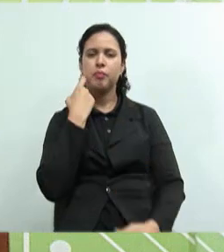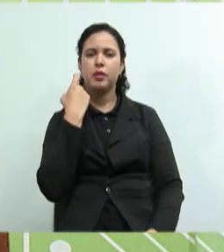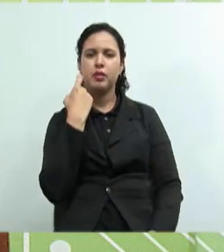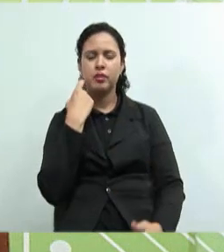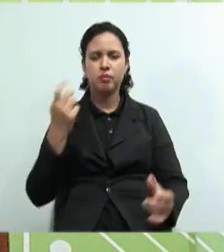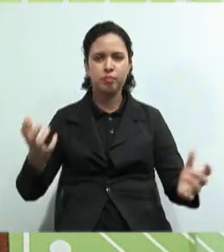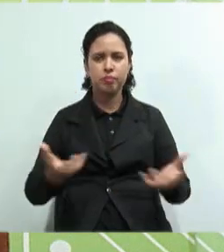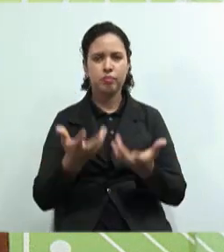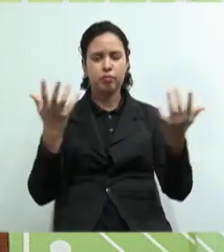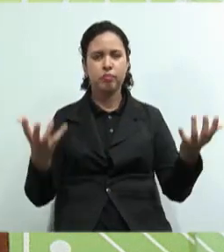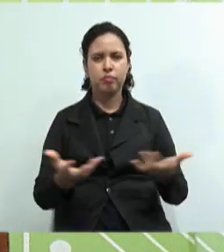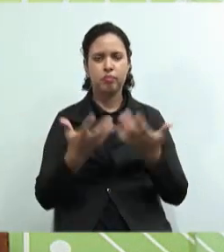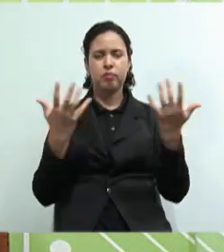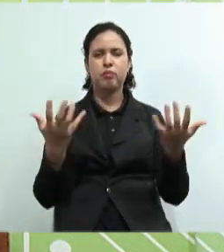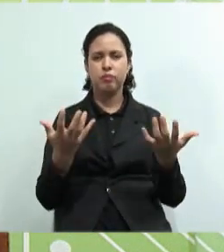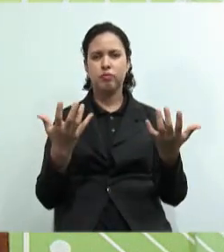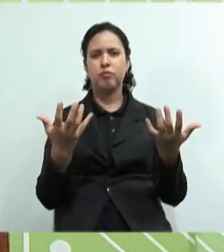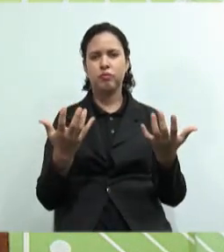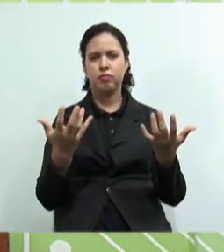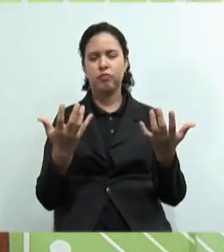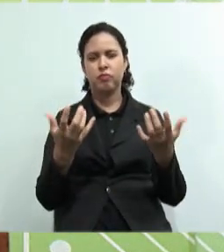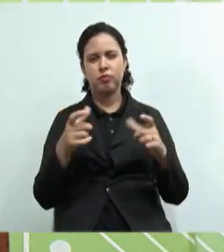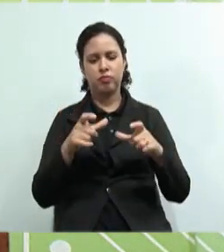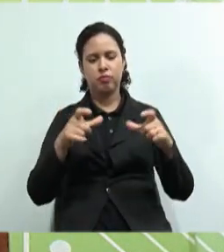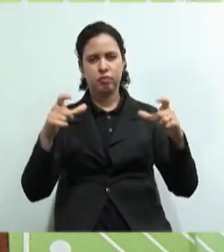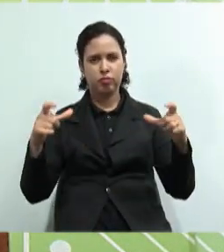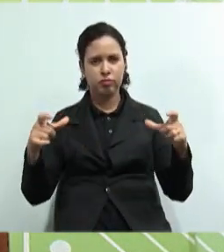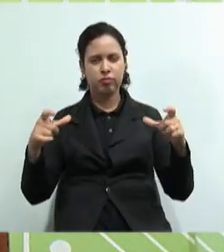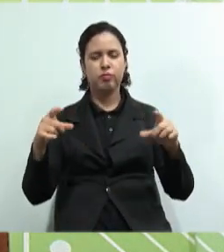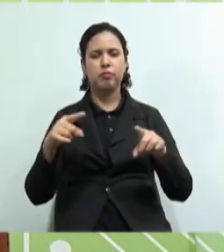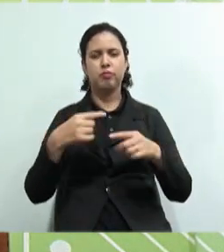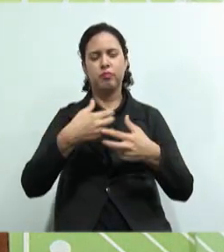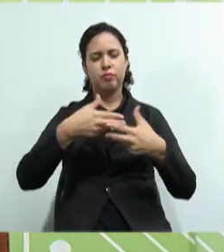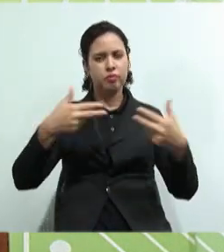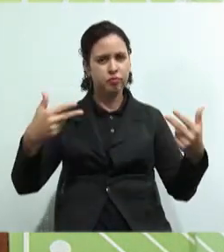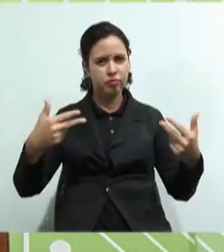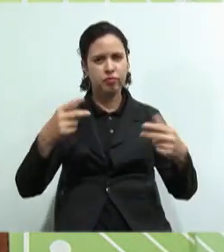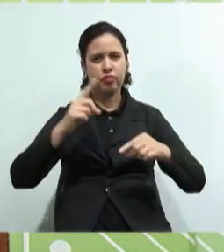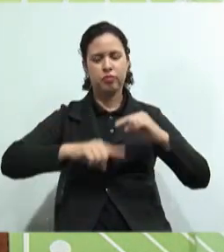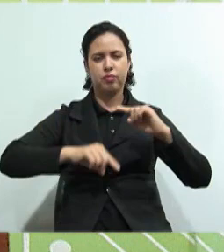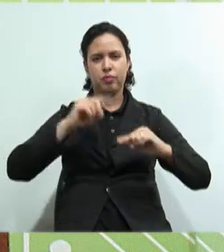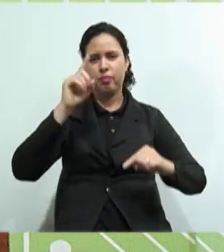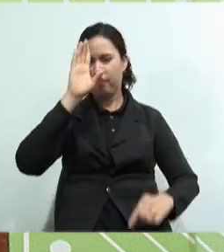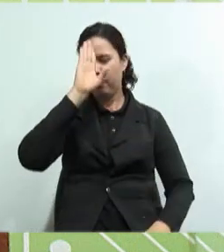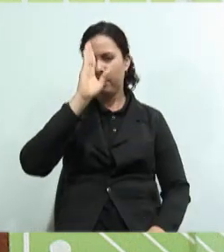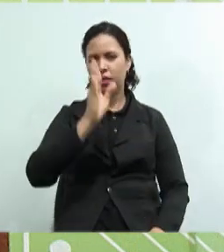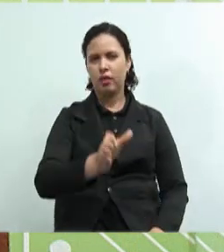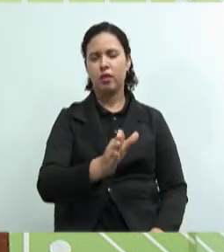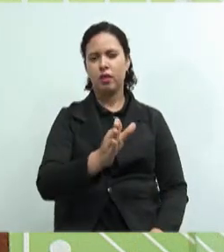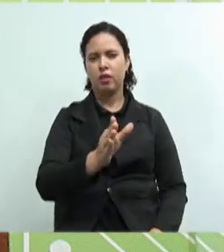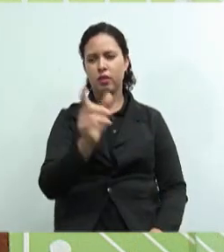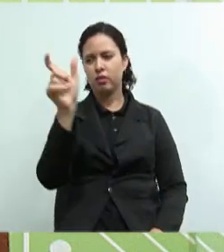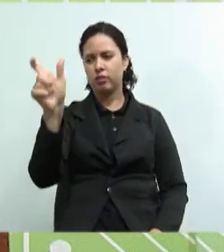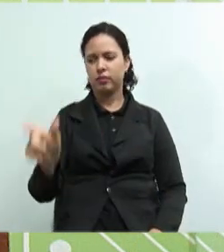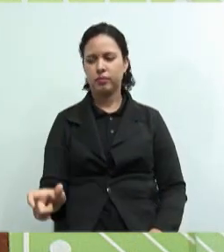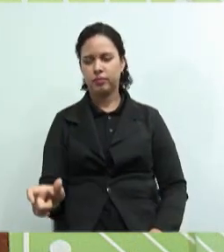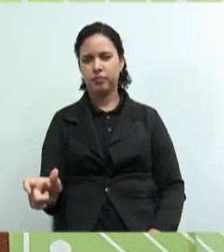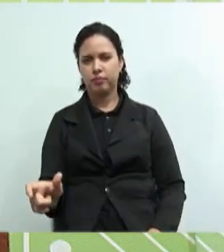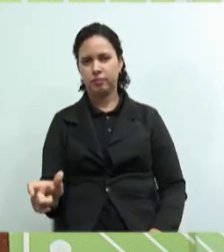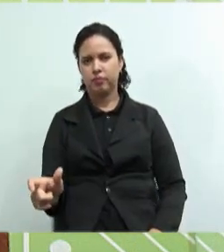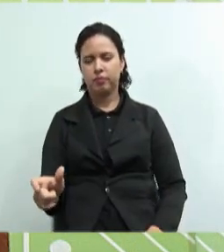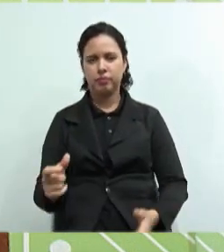hortaliças, pamonha, pastéis, caldos de cana, produtos que são comercializados diretamente entre o consumidor e o